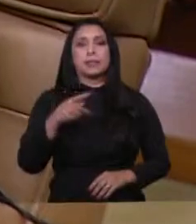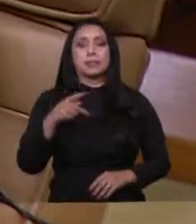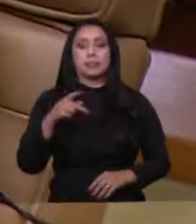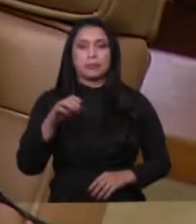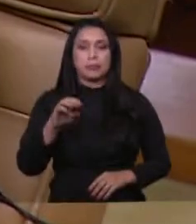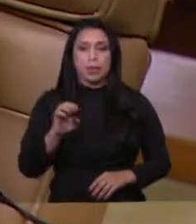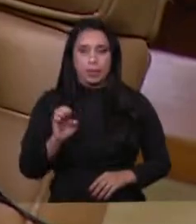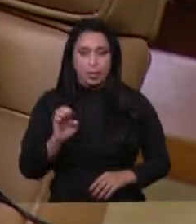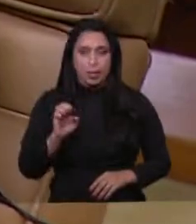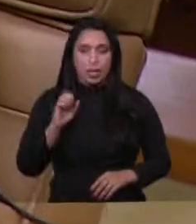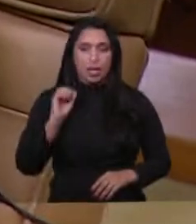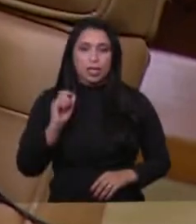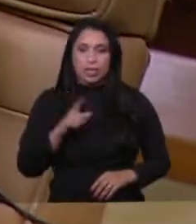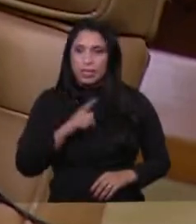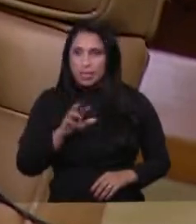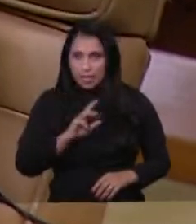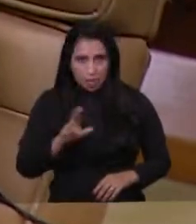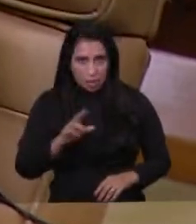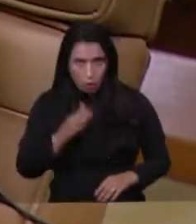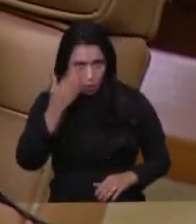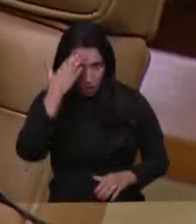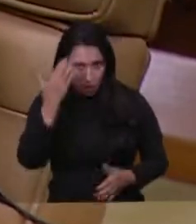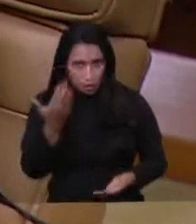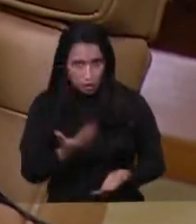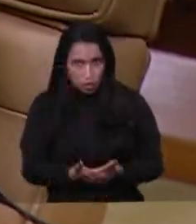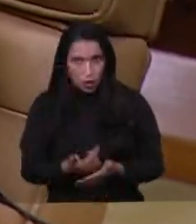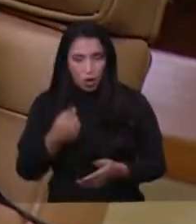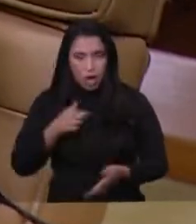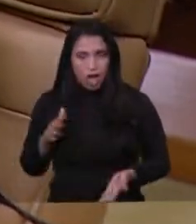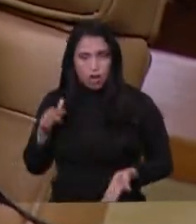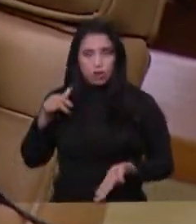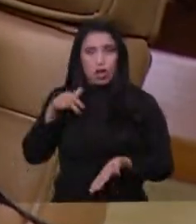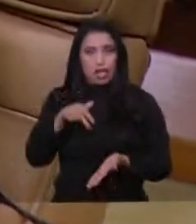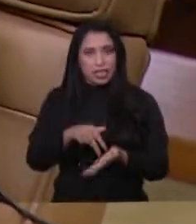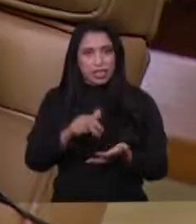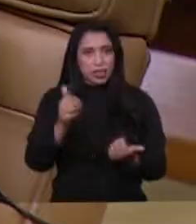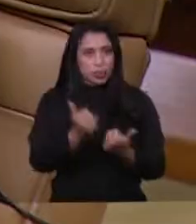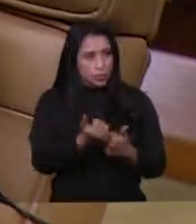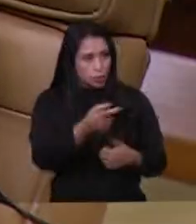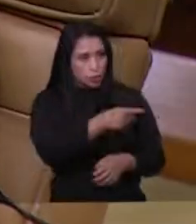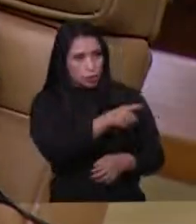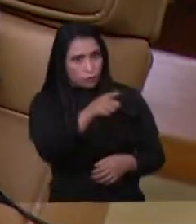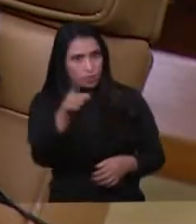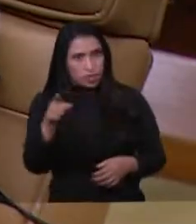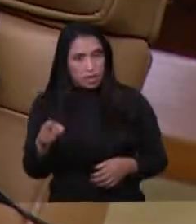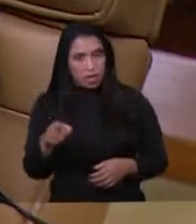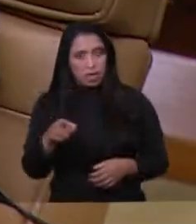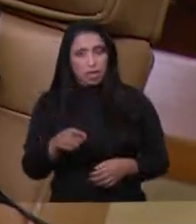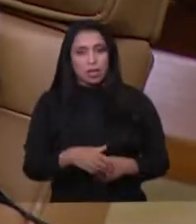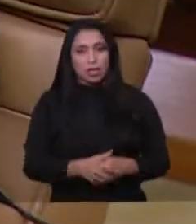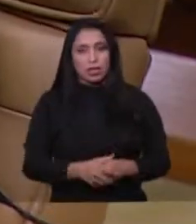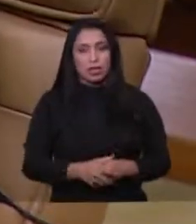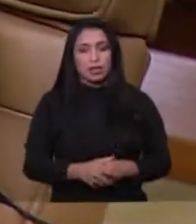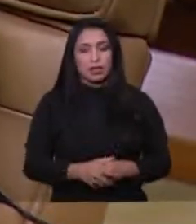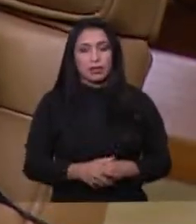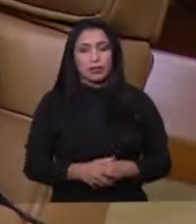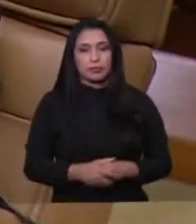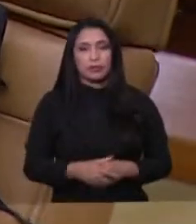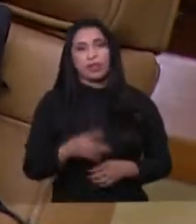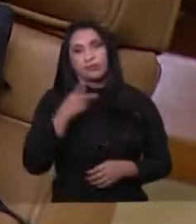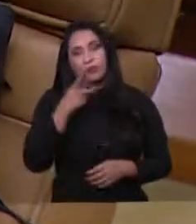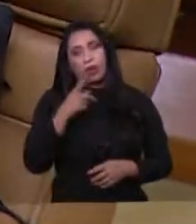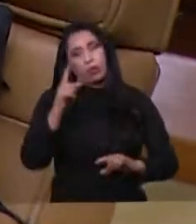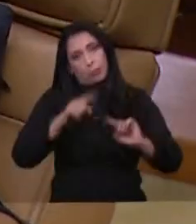estamos aqui. Quem não acreditou, estou aqui por vocês também, e utilizou uma palavra de baixo